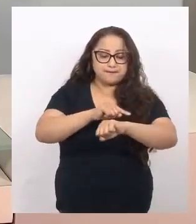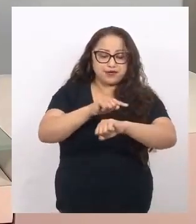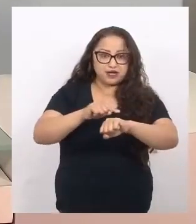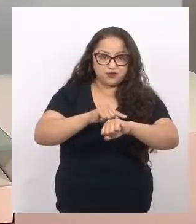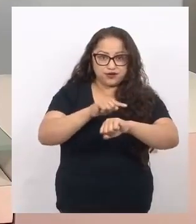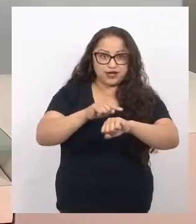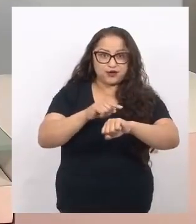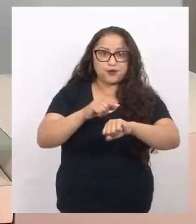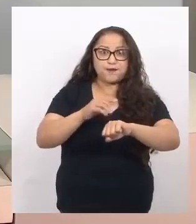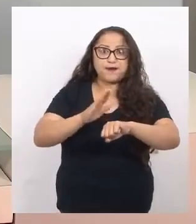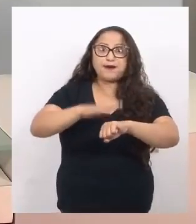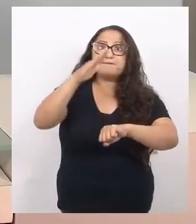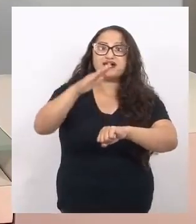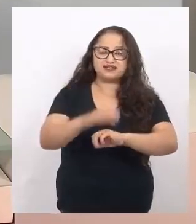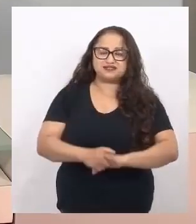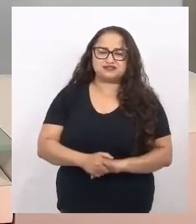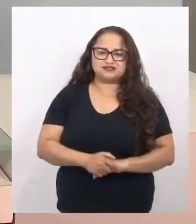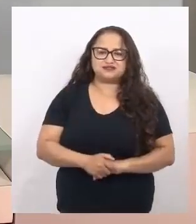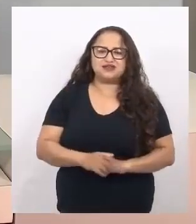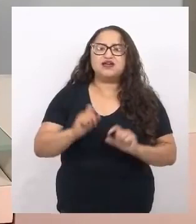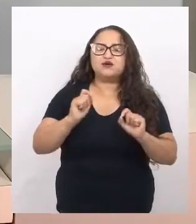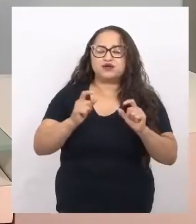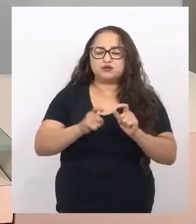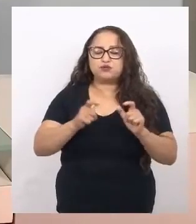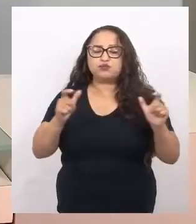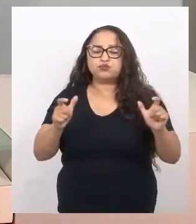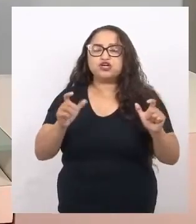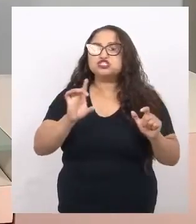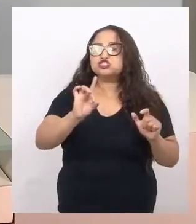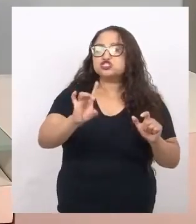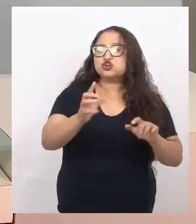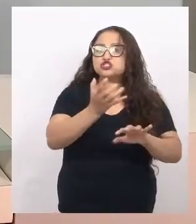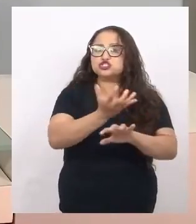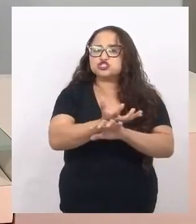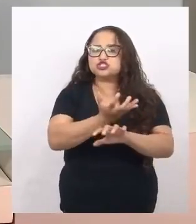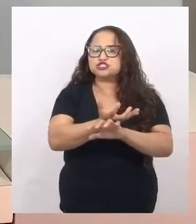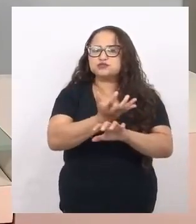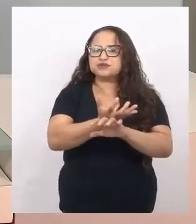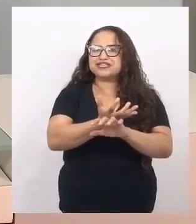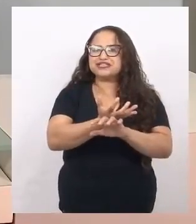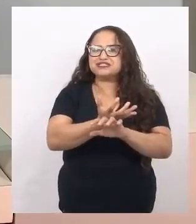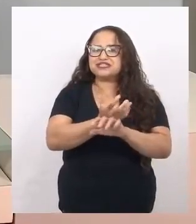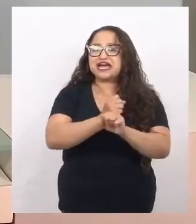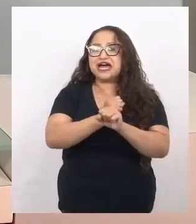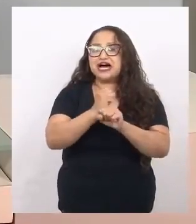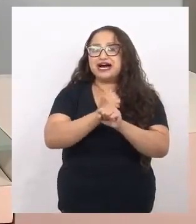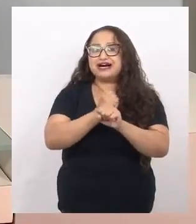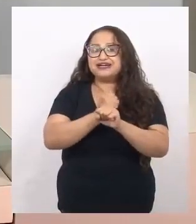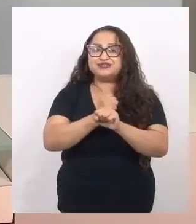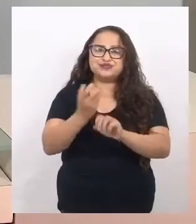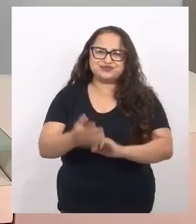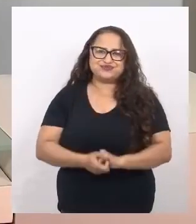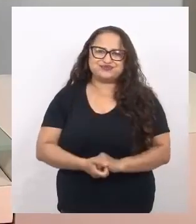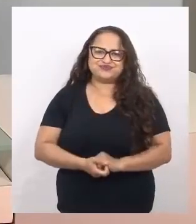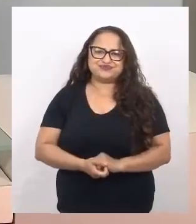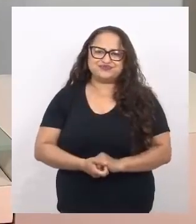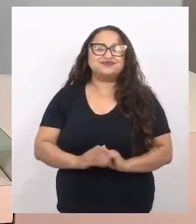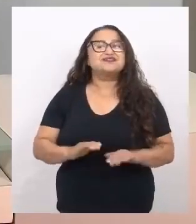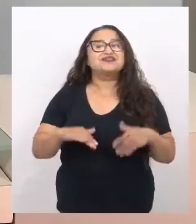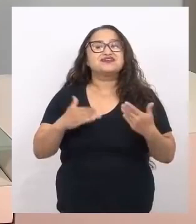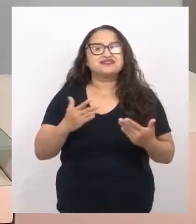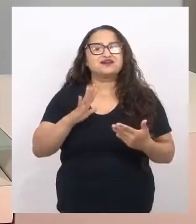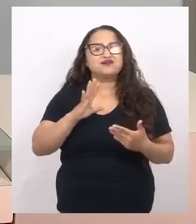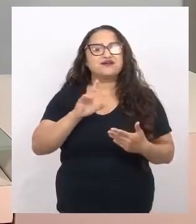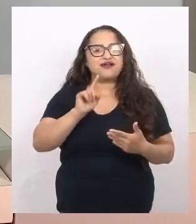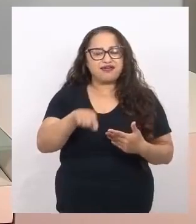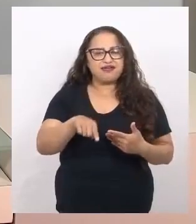noturno, essa é uma expansão só de componentes curriculares anuais, tá? Então, ela vai ser